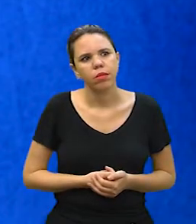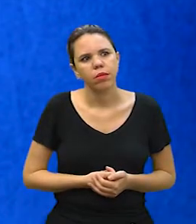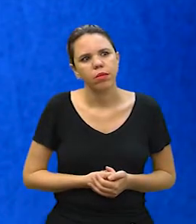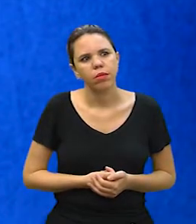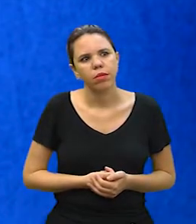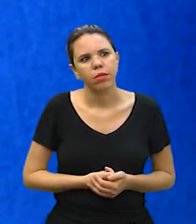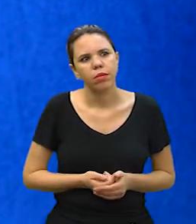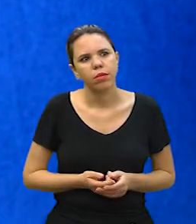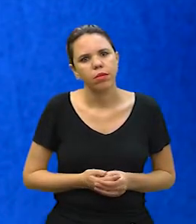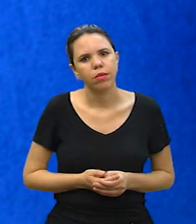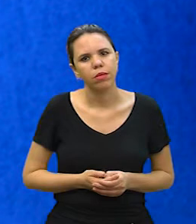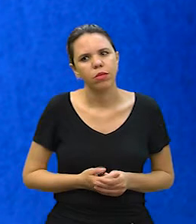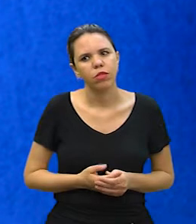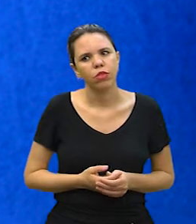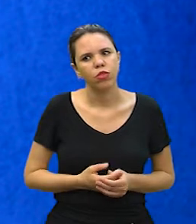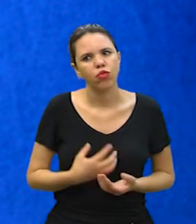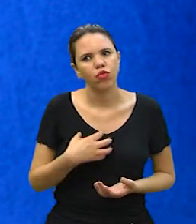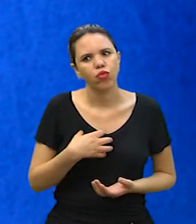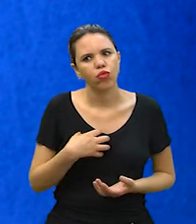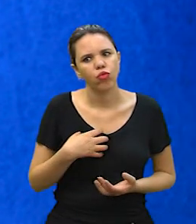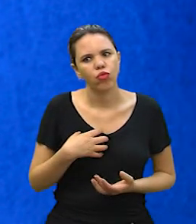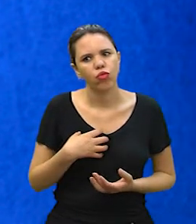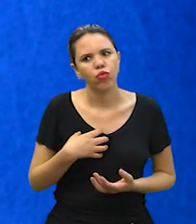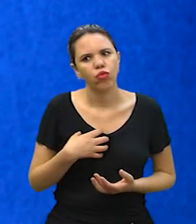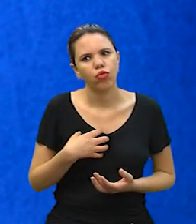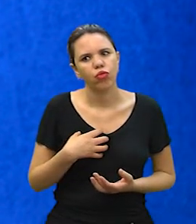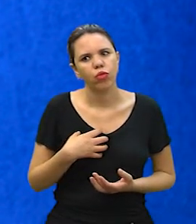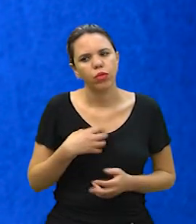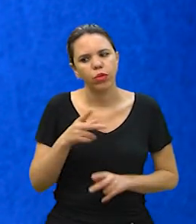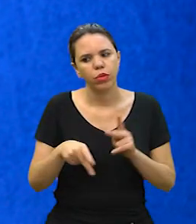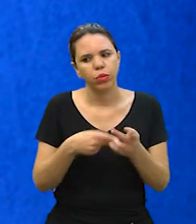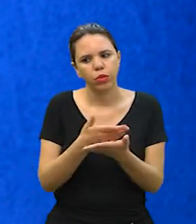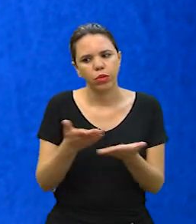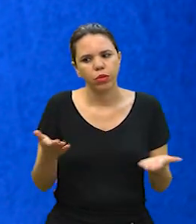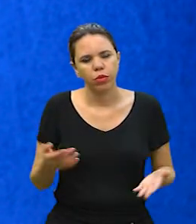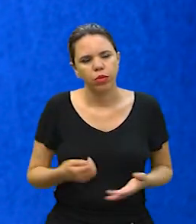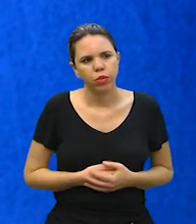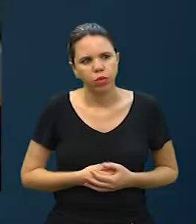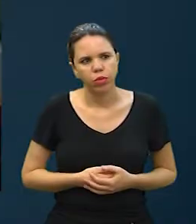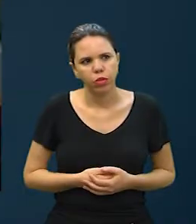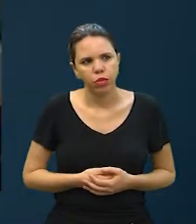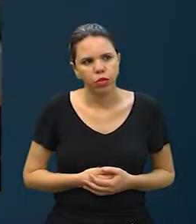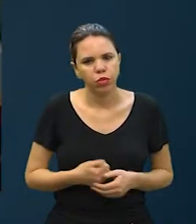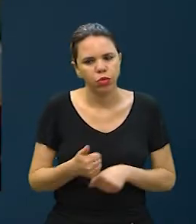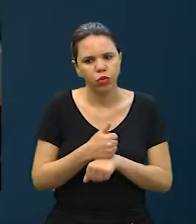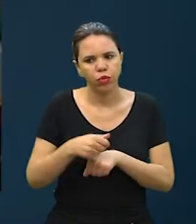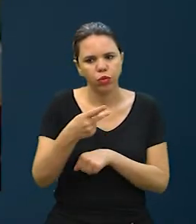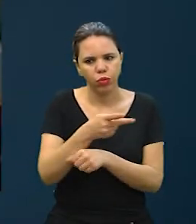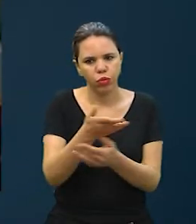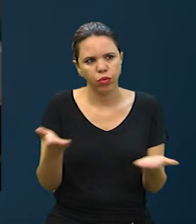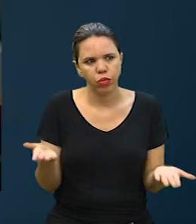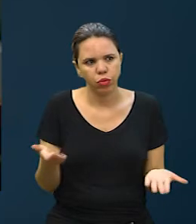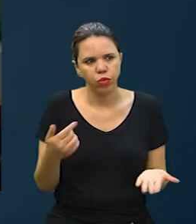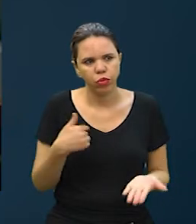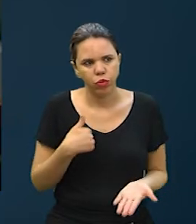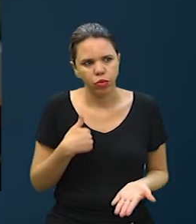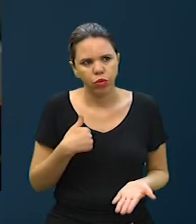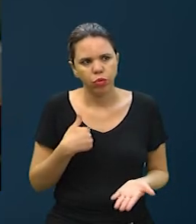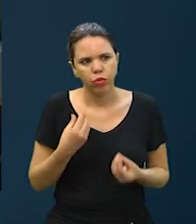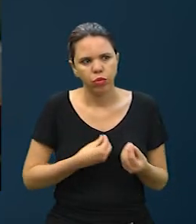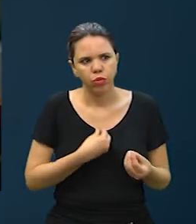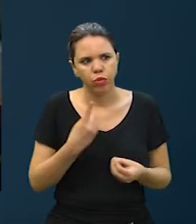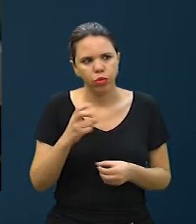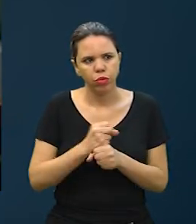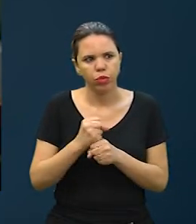vendo o estado que tudo se encontravam, eles, enfim, a carreira deles,